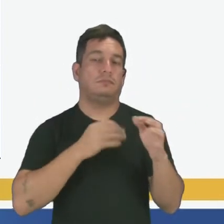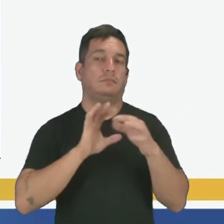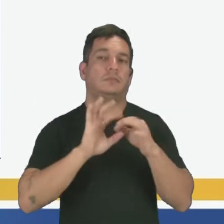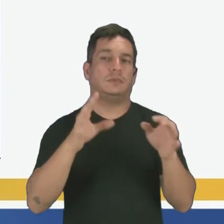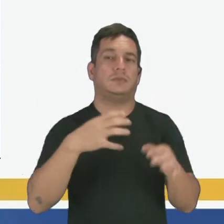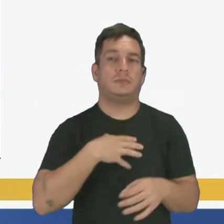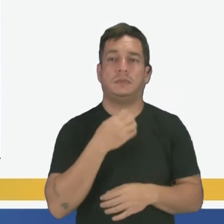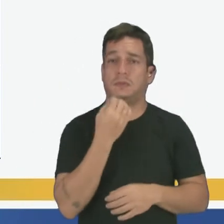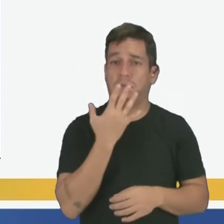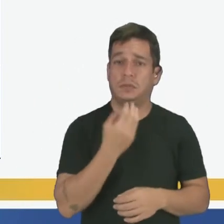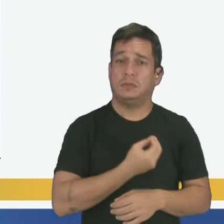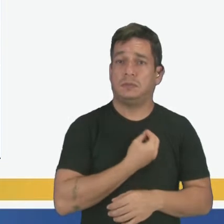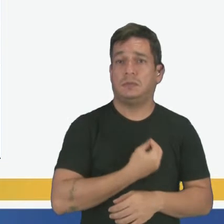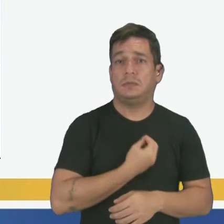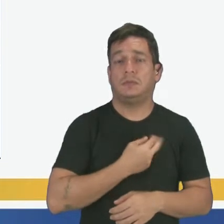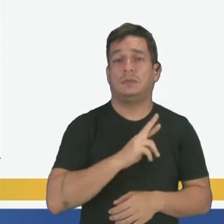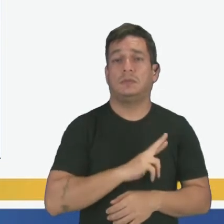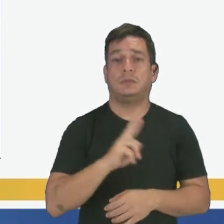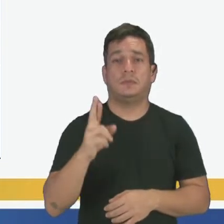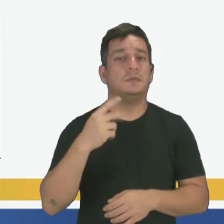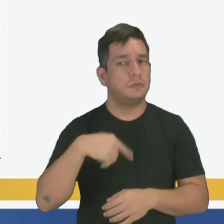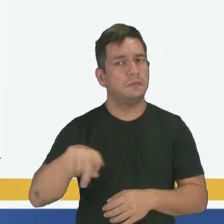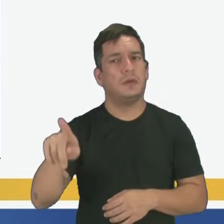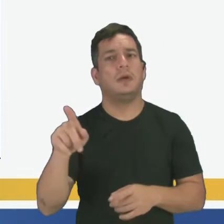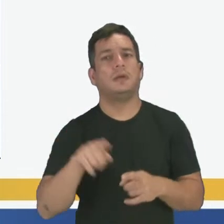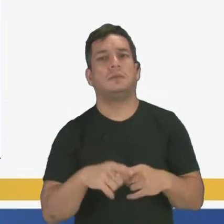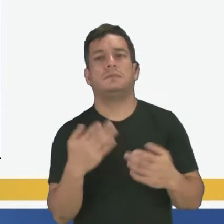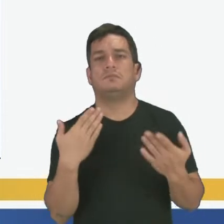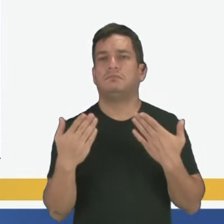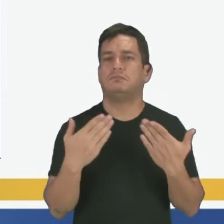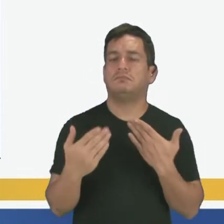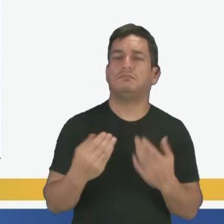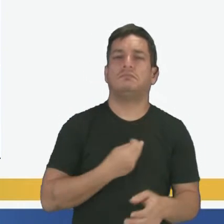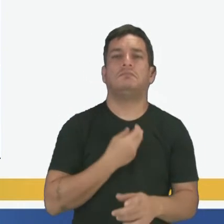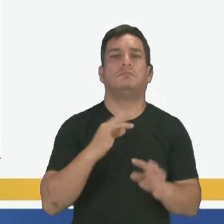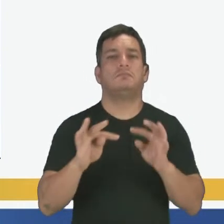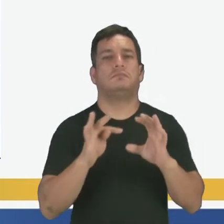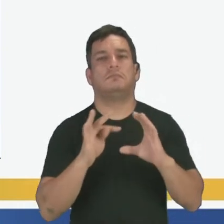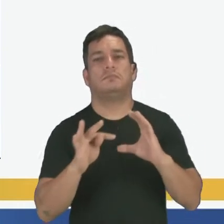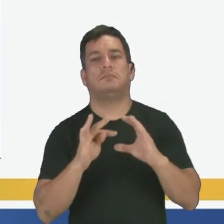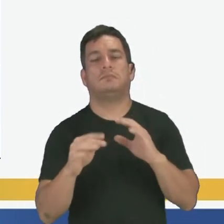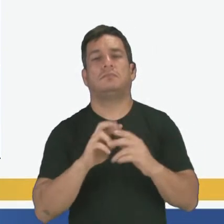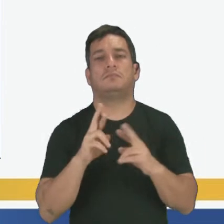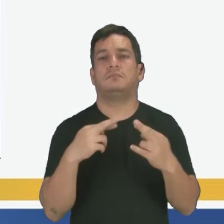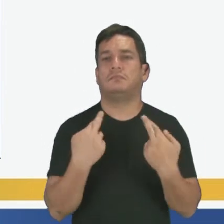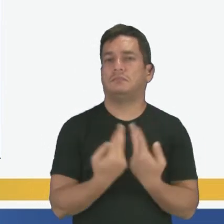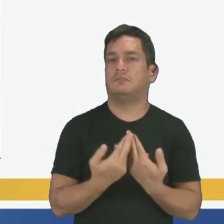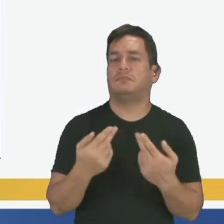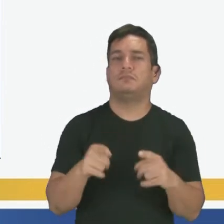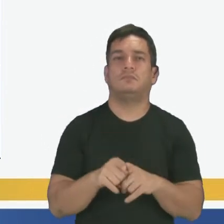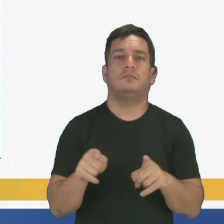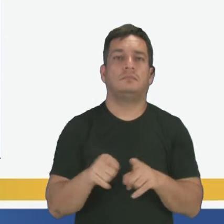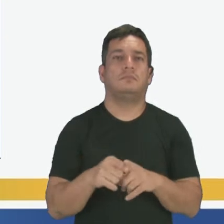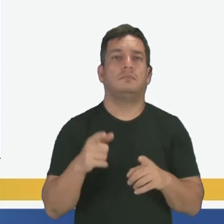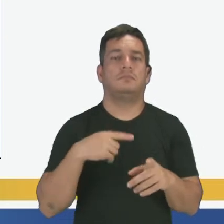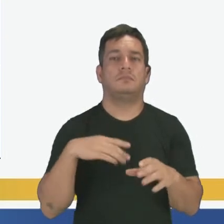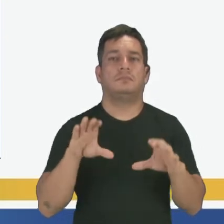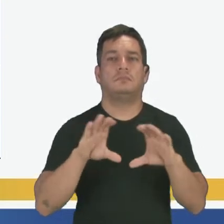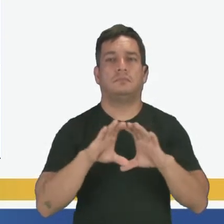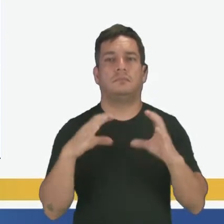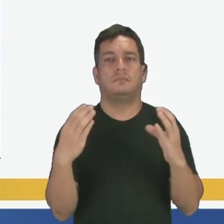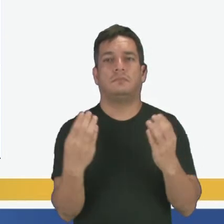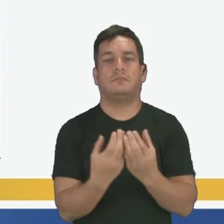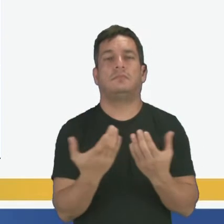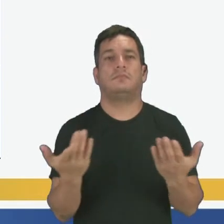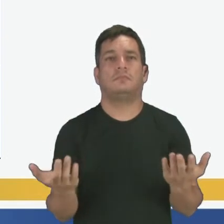se sente bem de participar de uma religião, você vai lá, começa a participar dos cultos, das reuniões, né, das conferências,